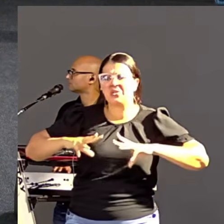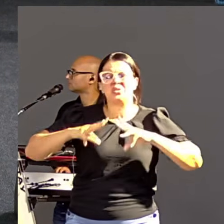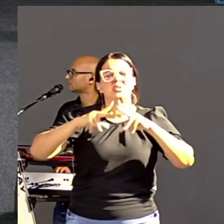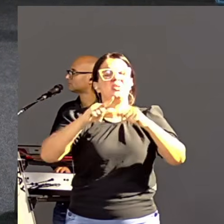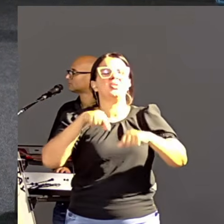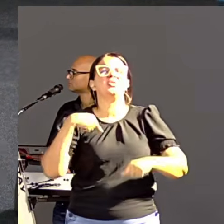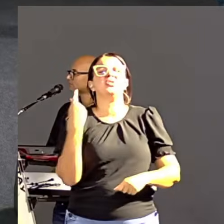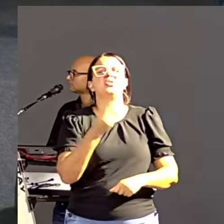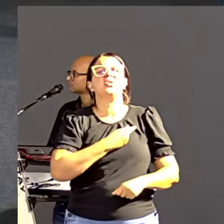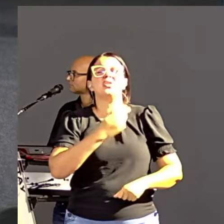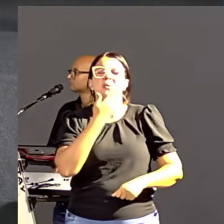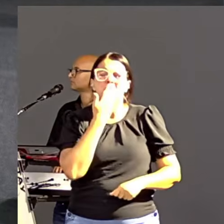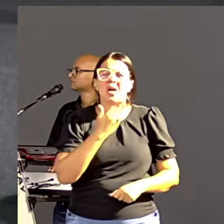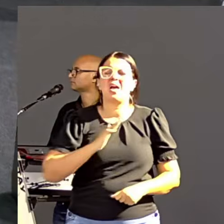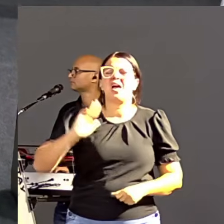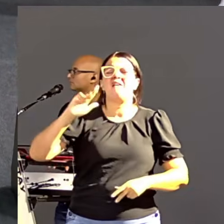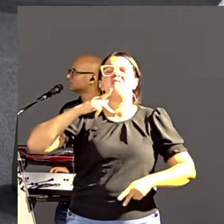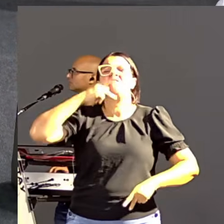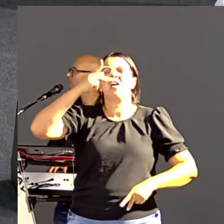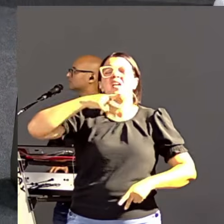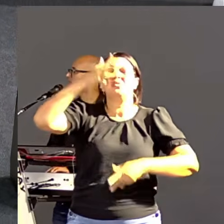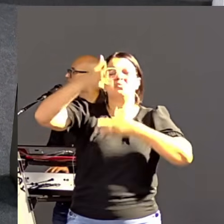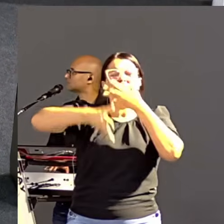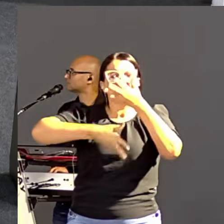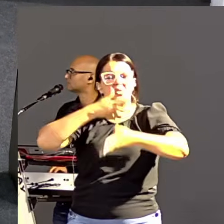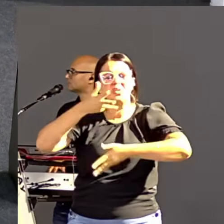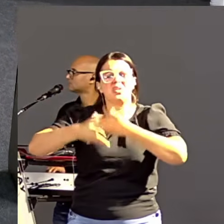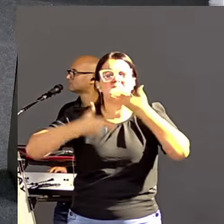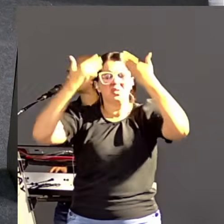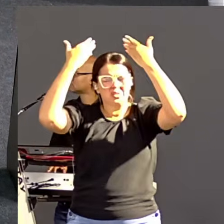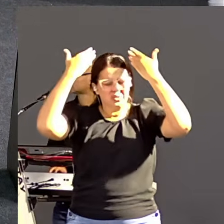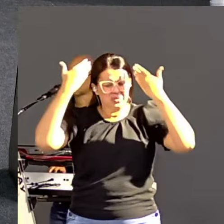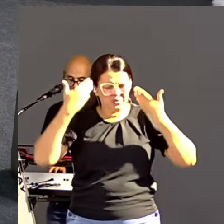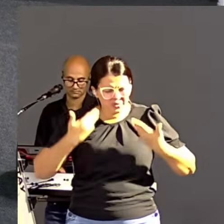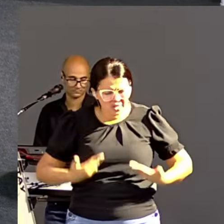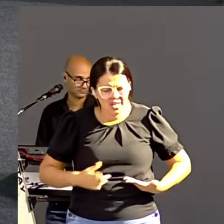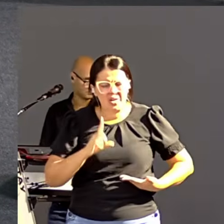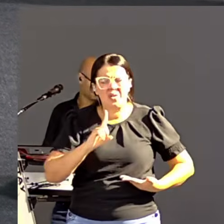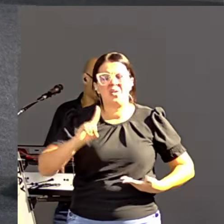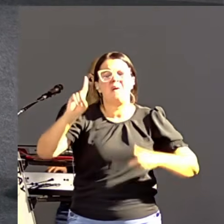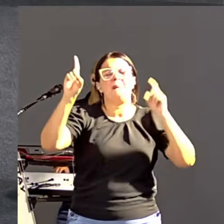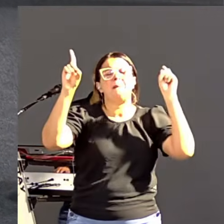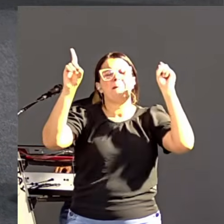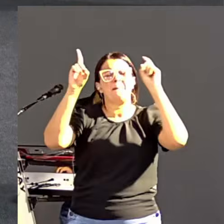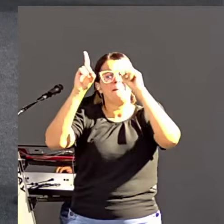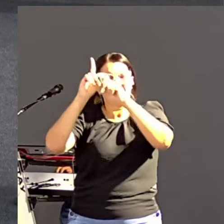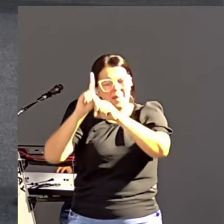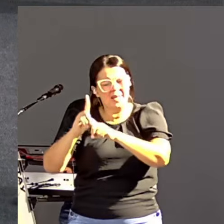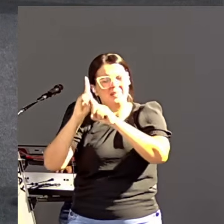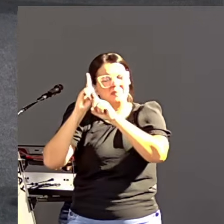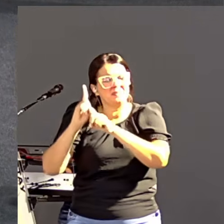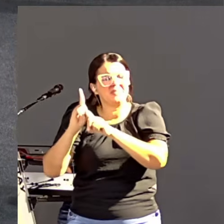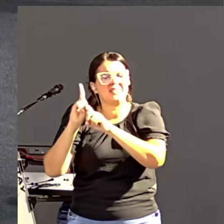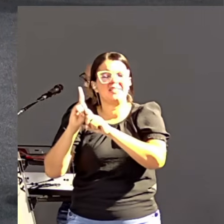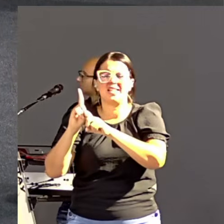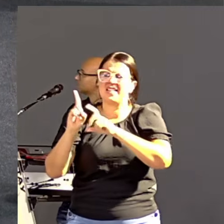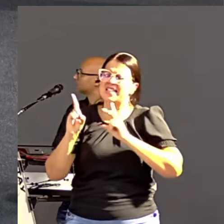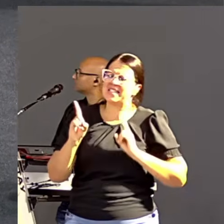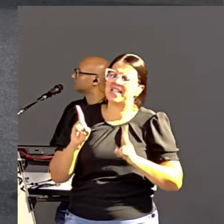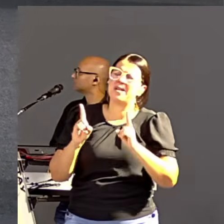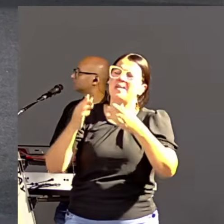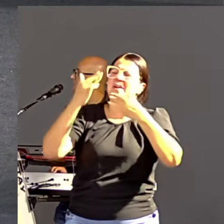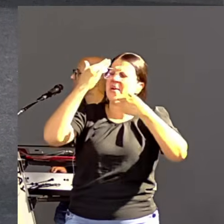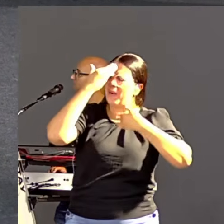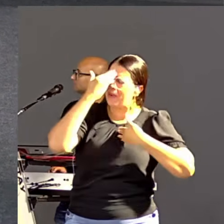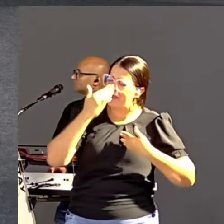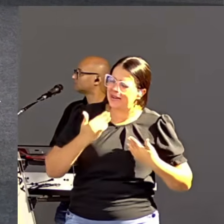Nós declaramos que somos totalmente dependentes do Senhor. Obrigado, meu